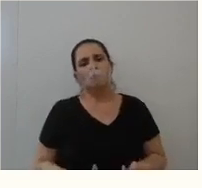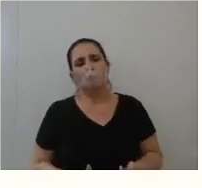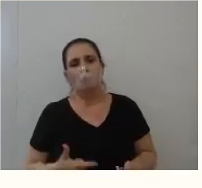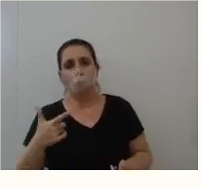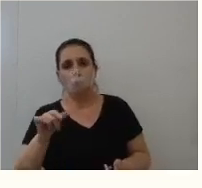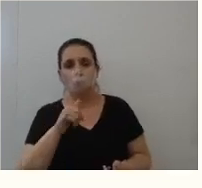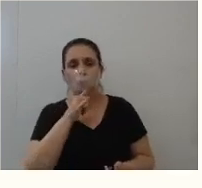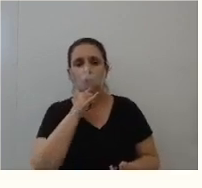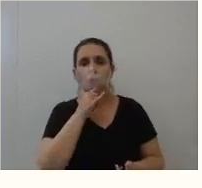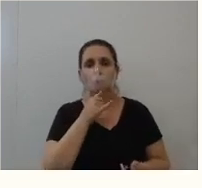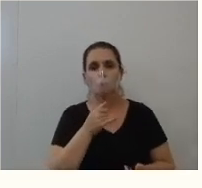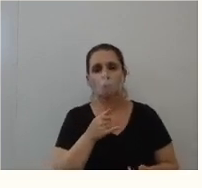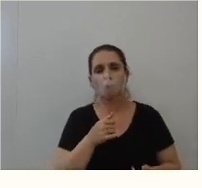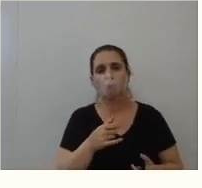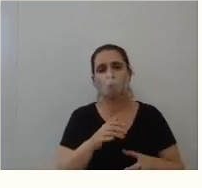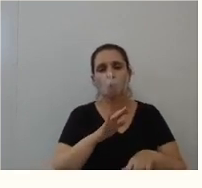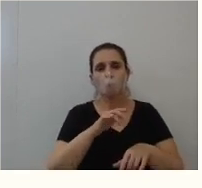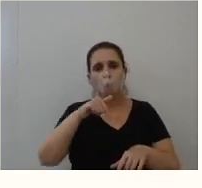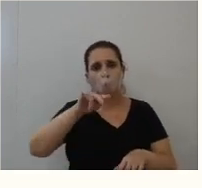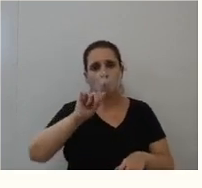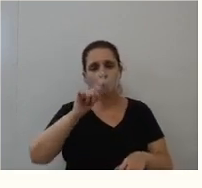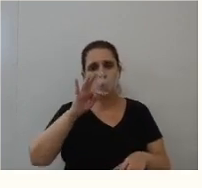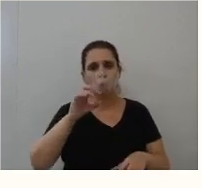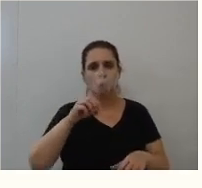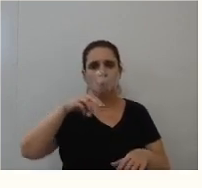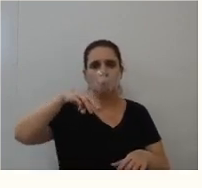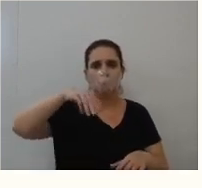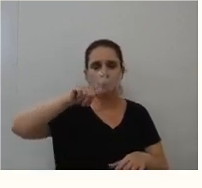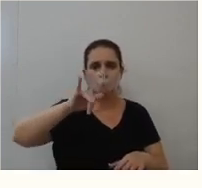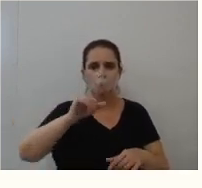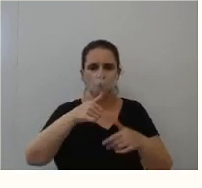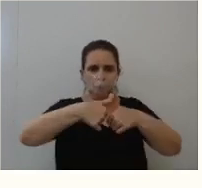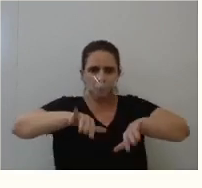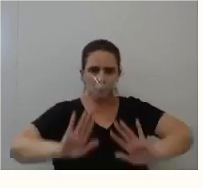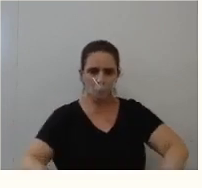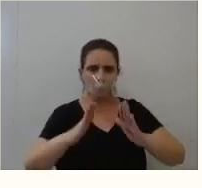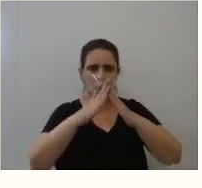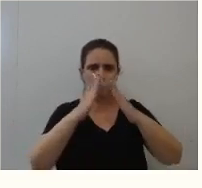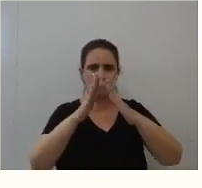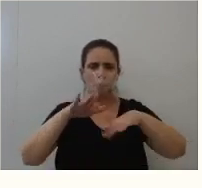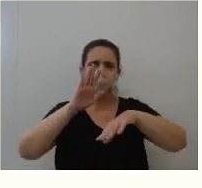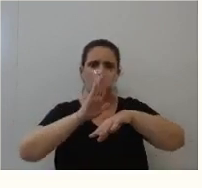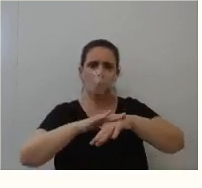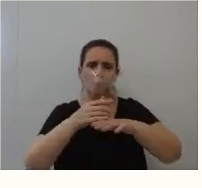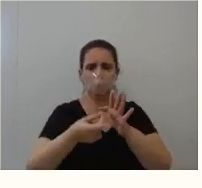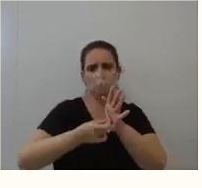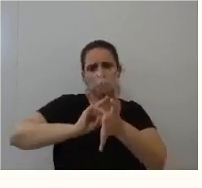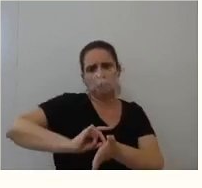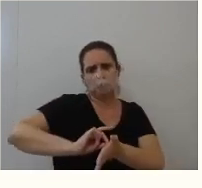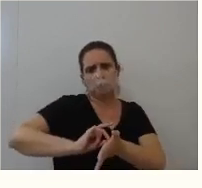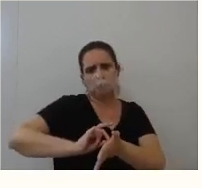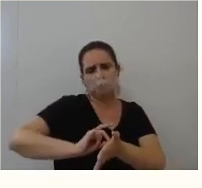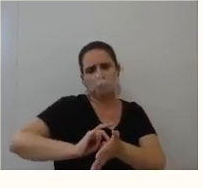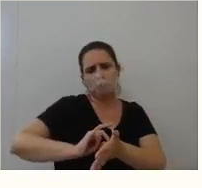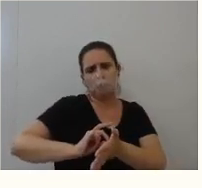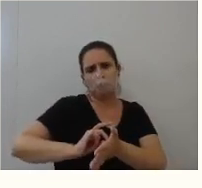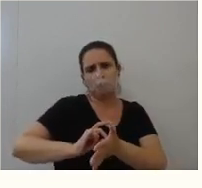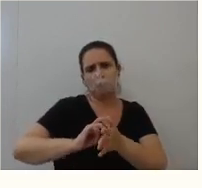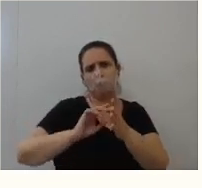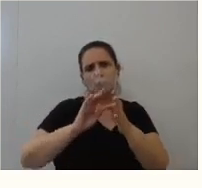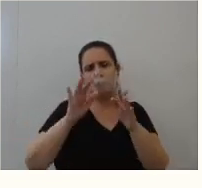pode criar agora, ó. Quanto mais ficarmos em casa, mais cedo sairemos